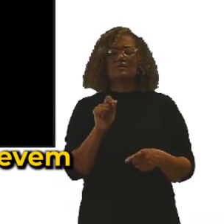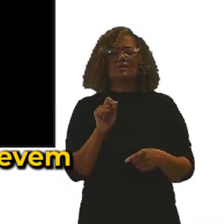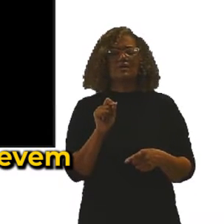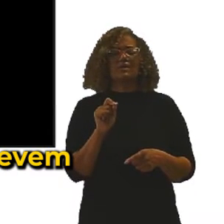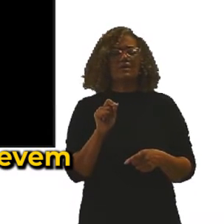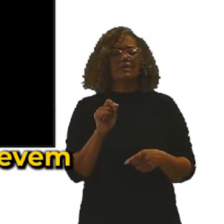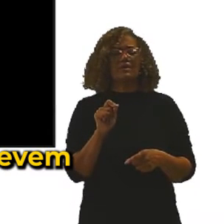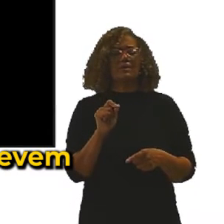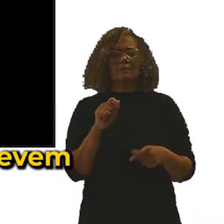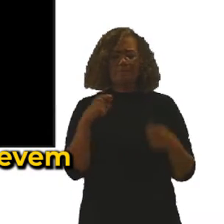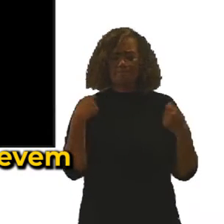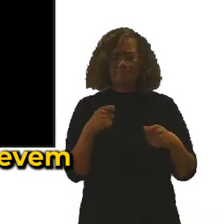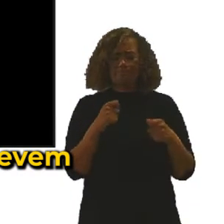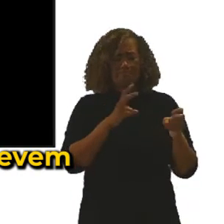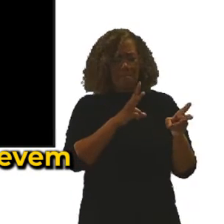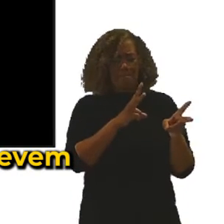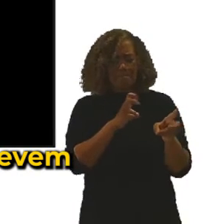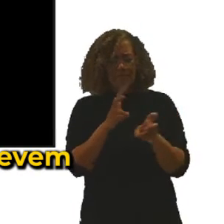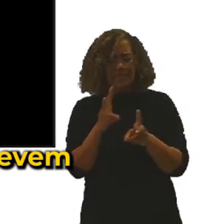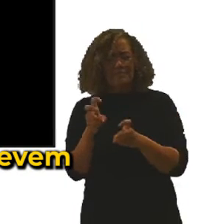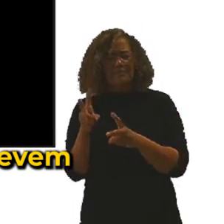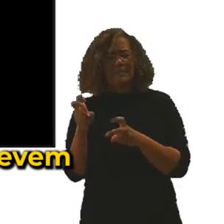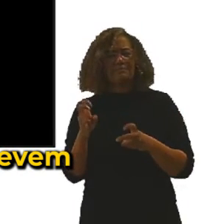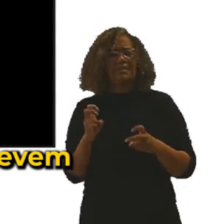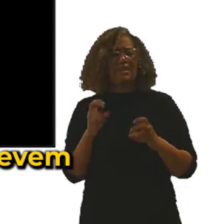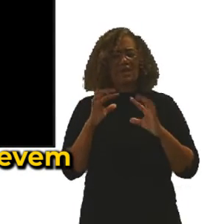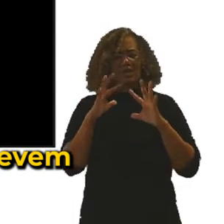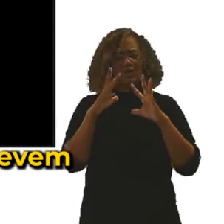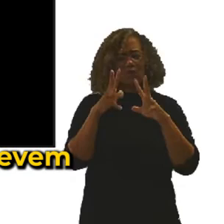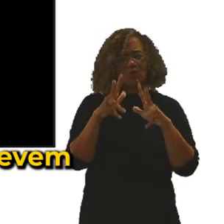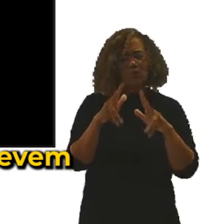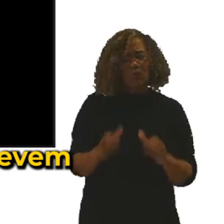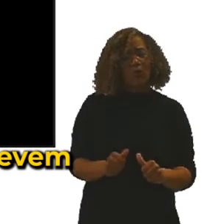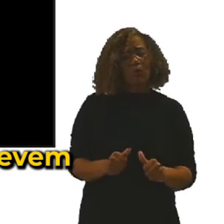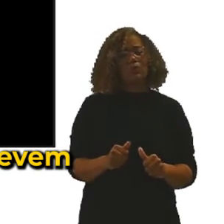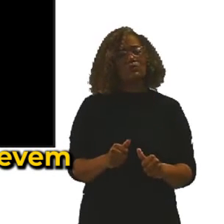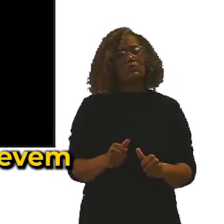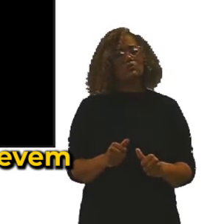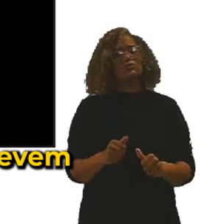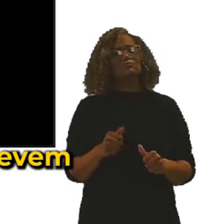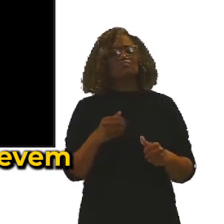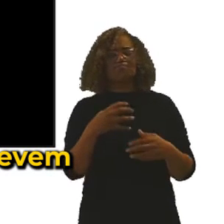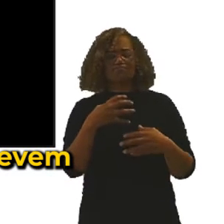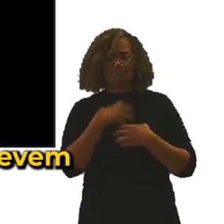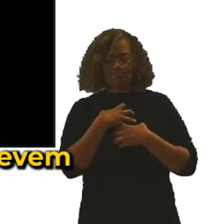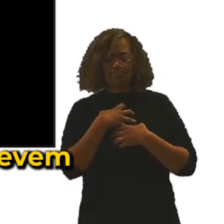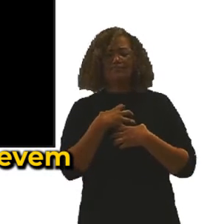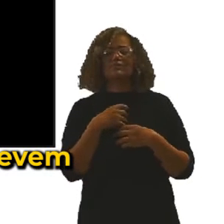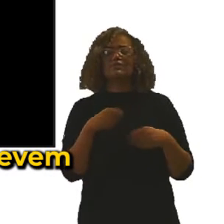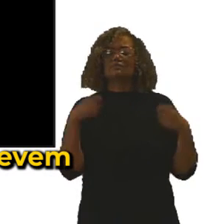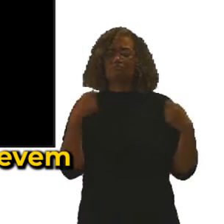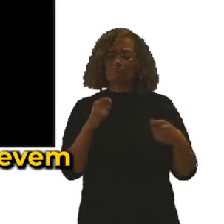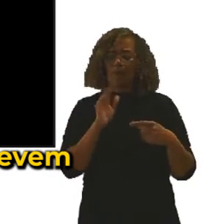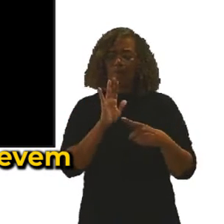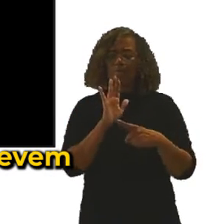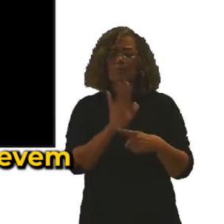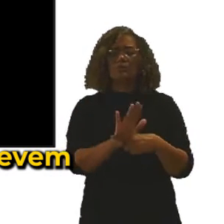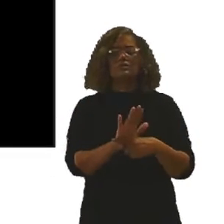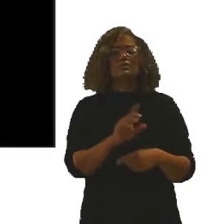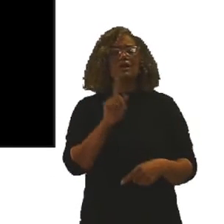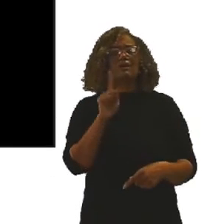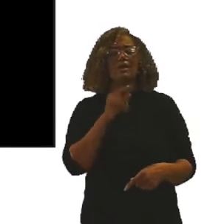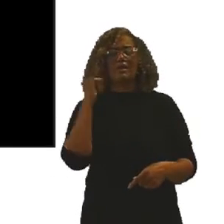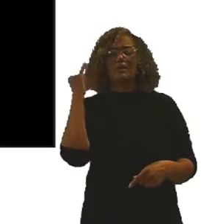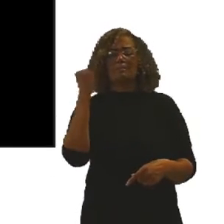a percepção de que todos os sentidos devem, então, priorizar, então, o